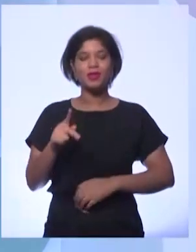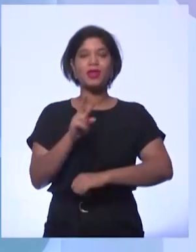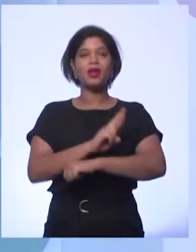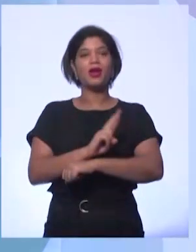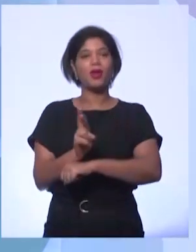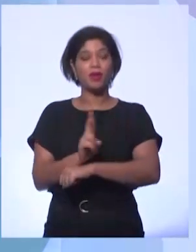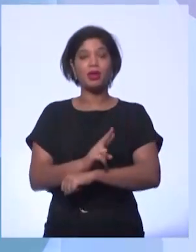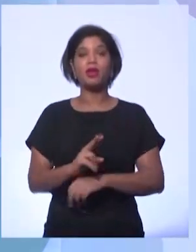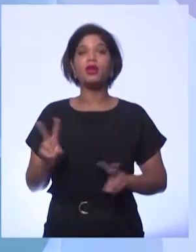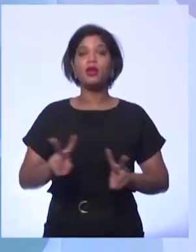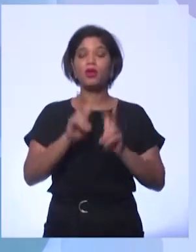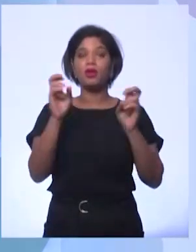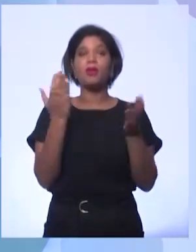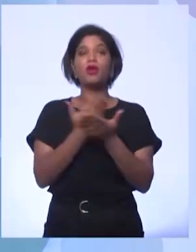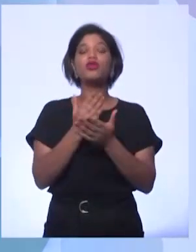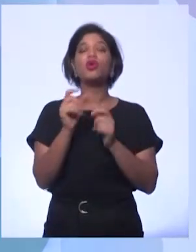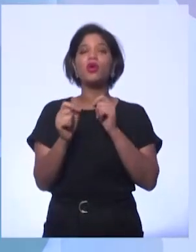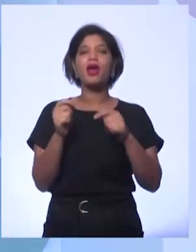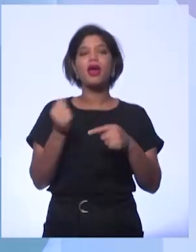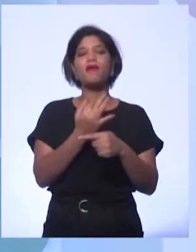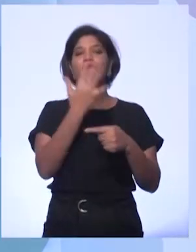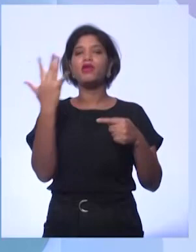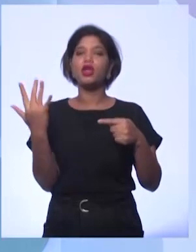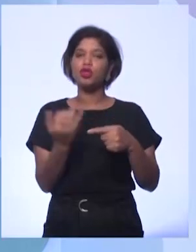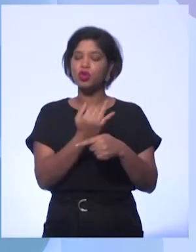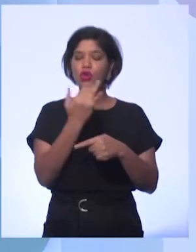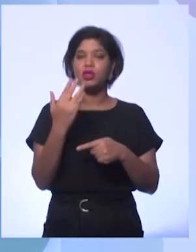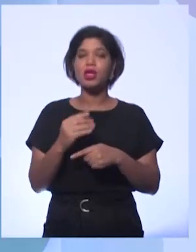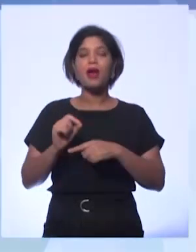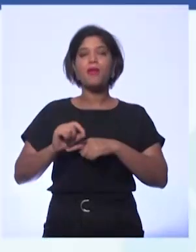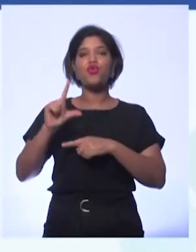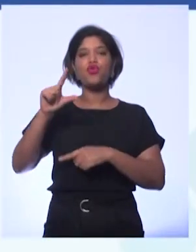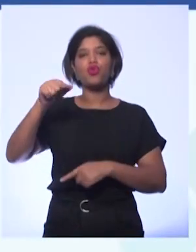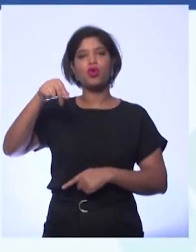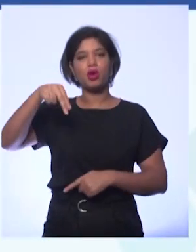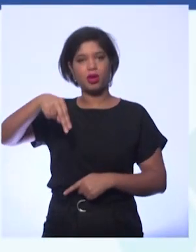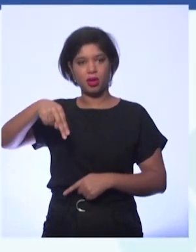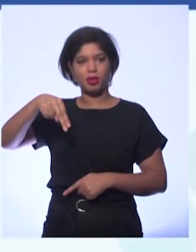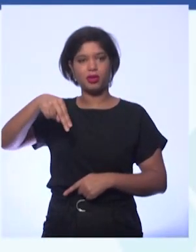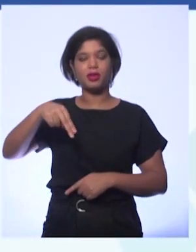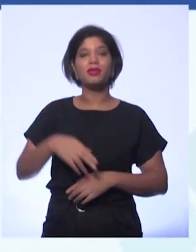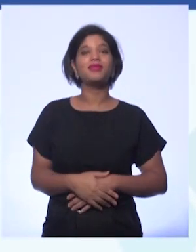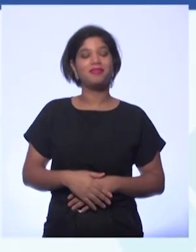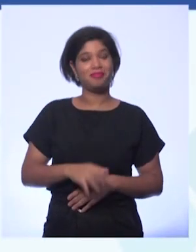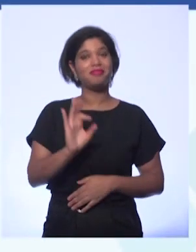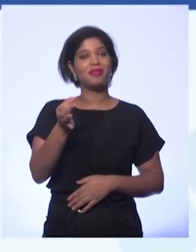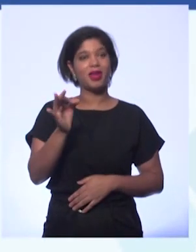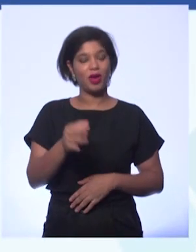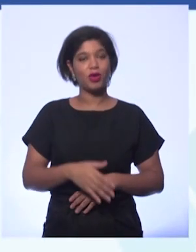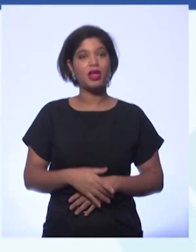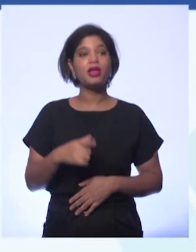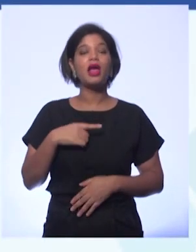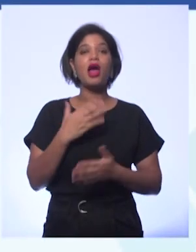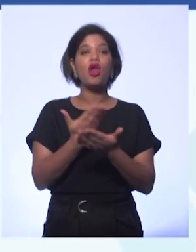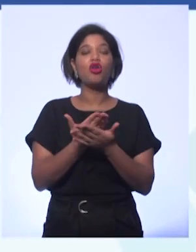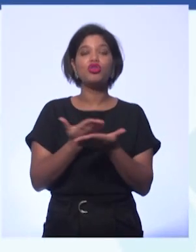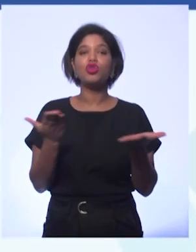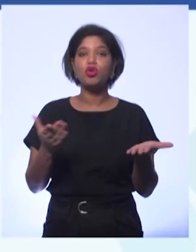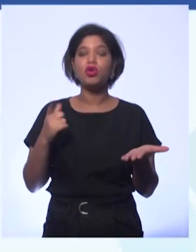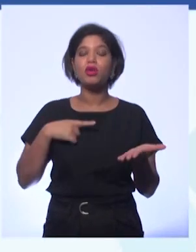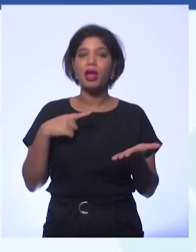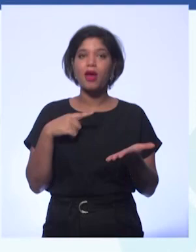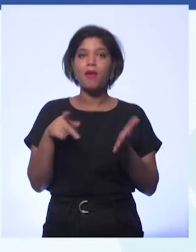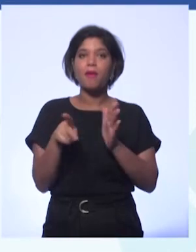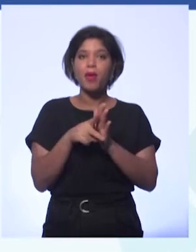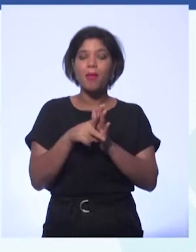e o tema da nossa aula de hoje é frações maiores que um inteiro. Isso mesmo, essa aula faz parte do